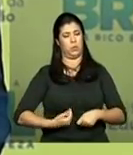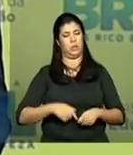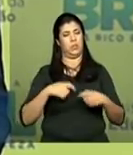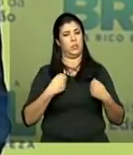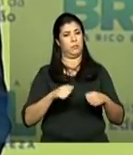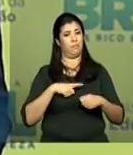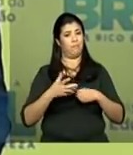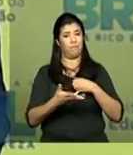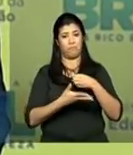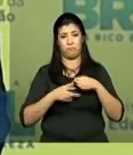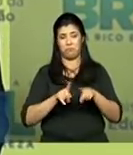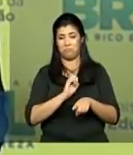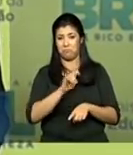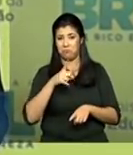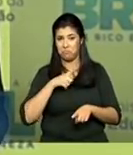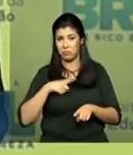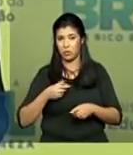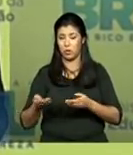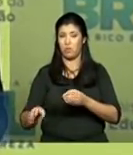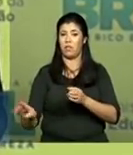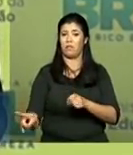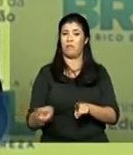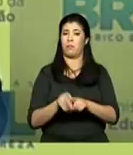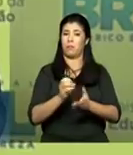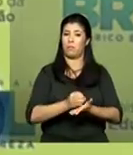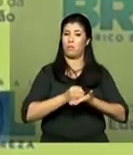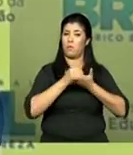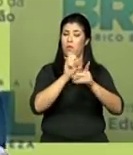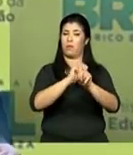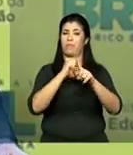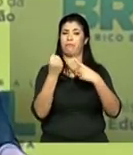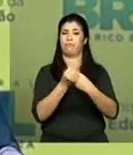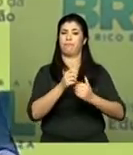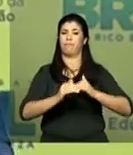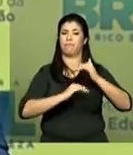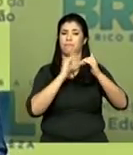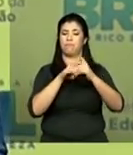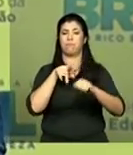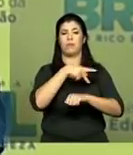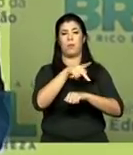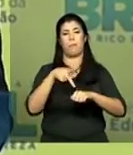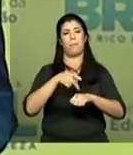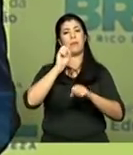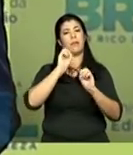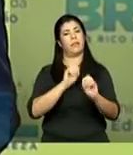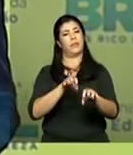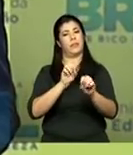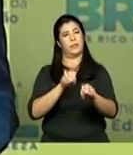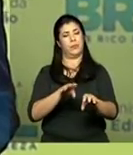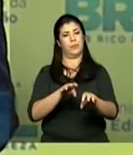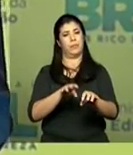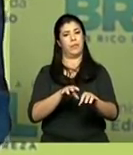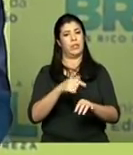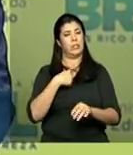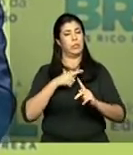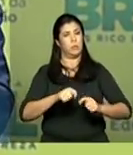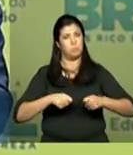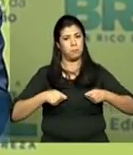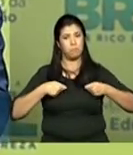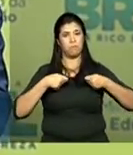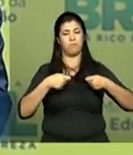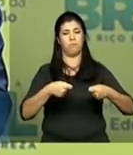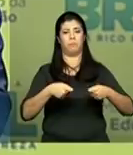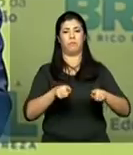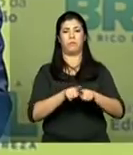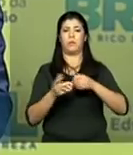com o compartilhamento da sociedade na construção da pátria educadora. Me empenharei para